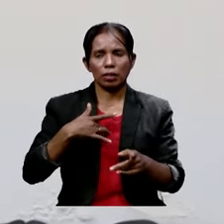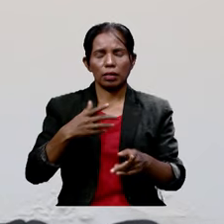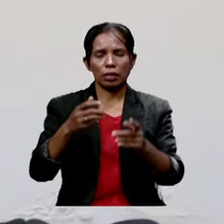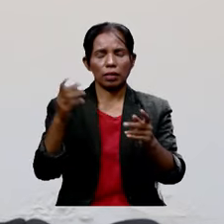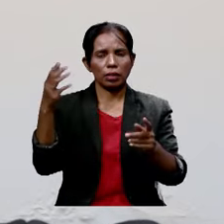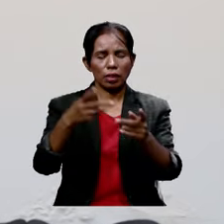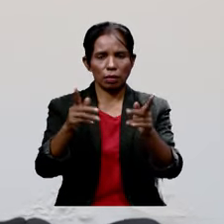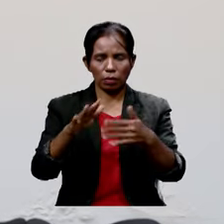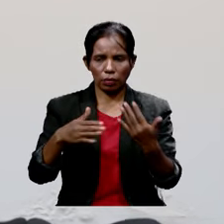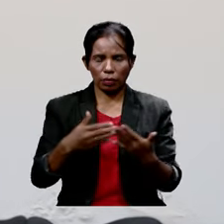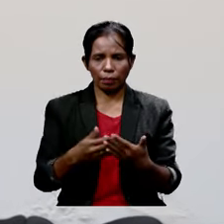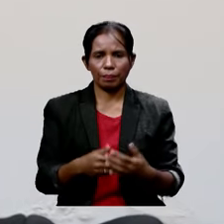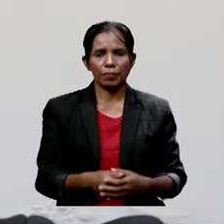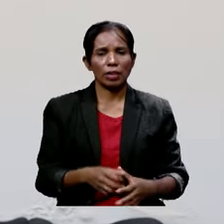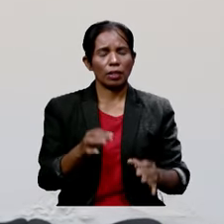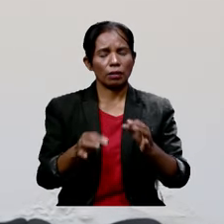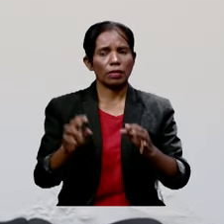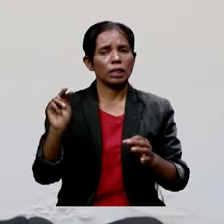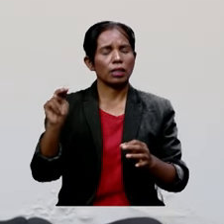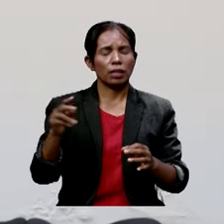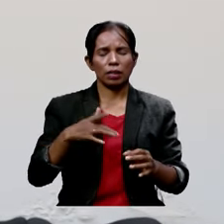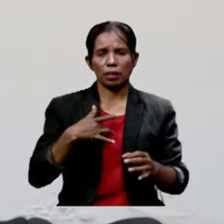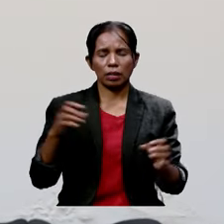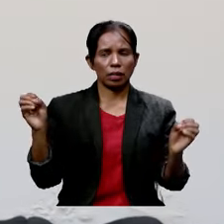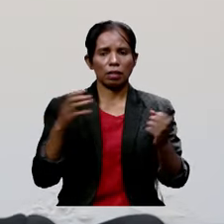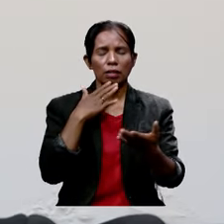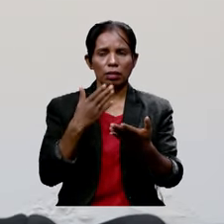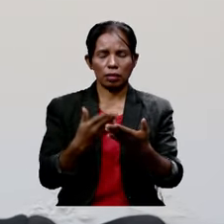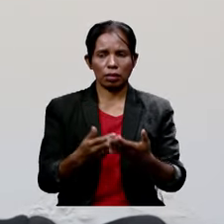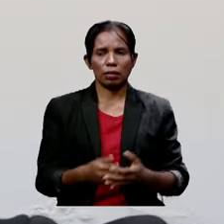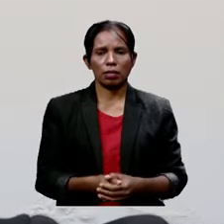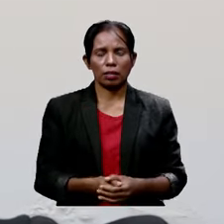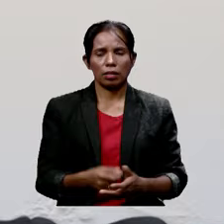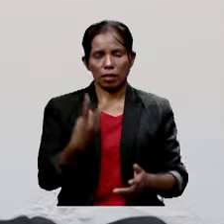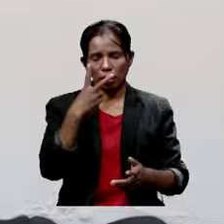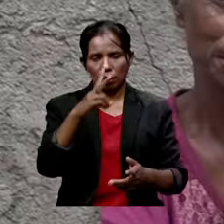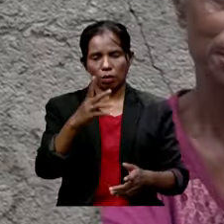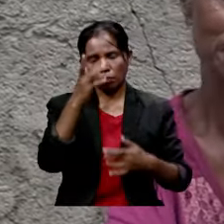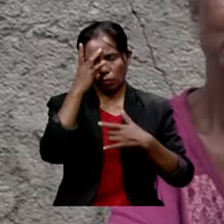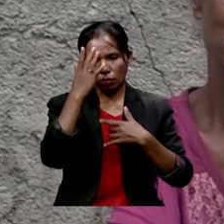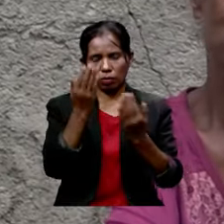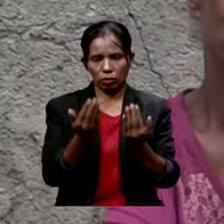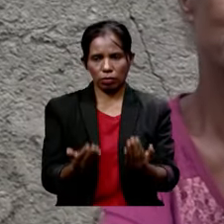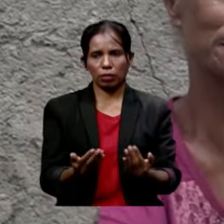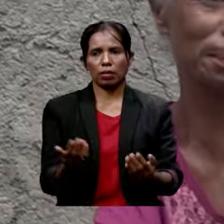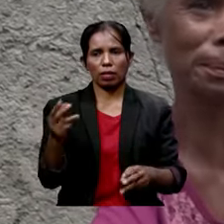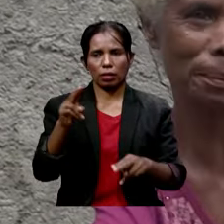comunidade nialara. Se nia sinti la inseguro ia comunidade nialara, situação nene grave a atleta.